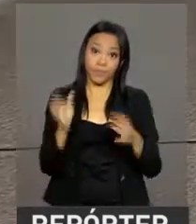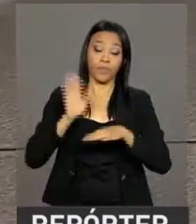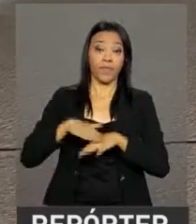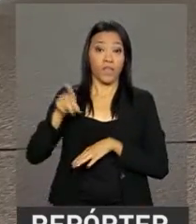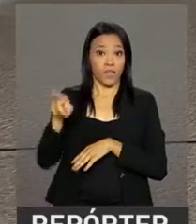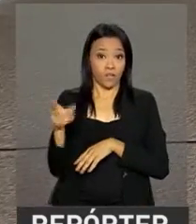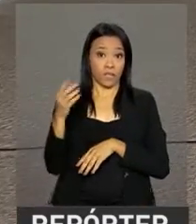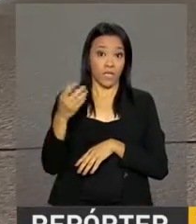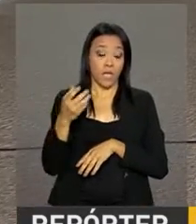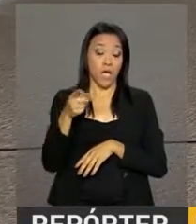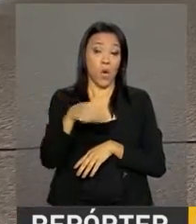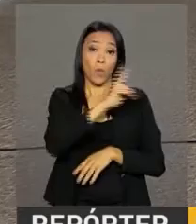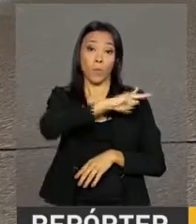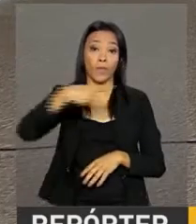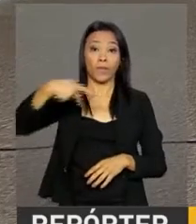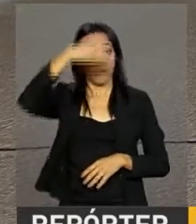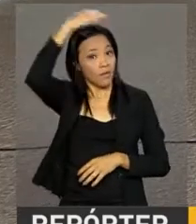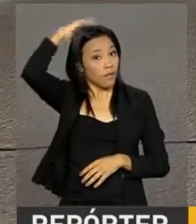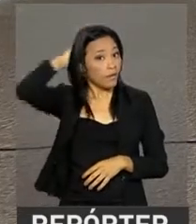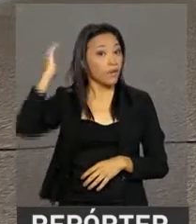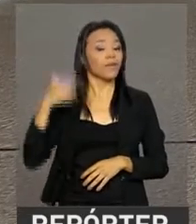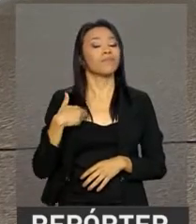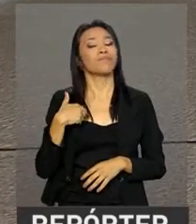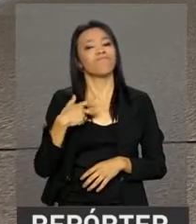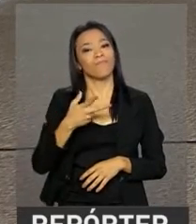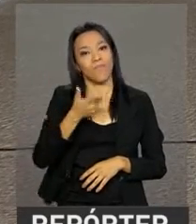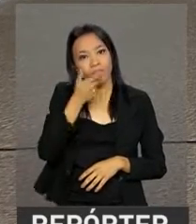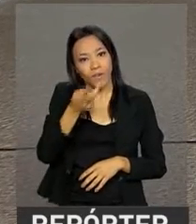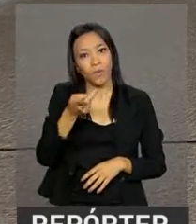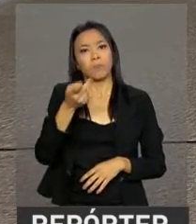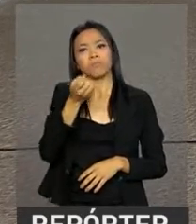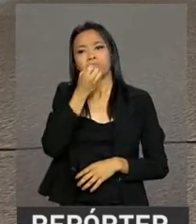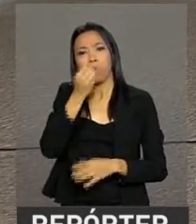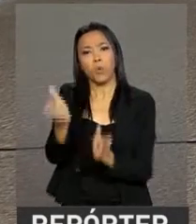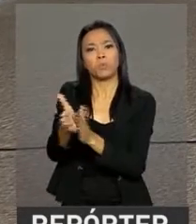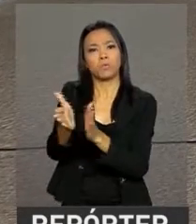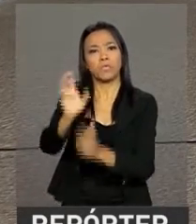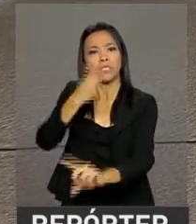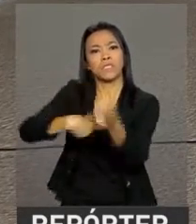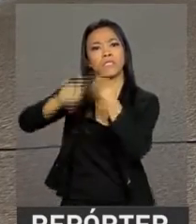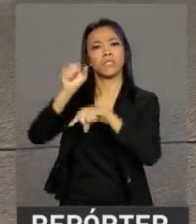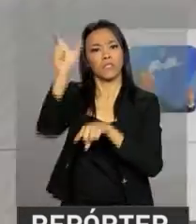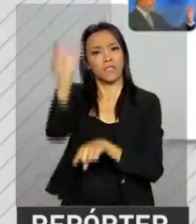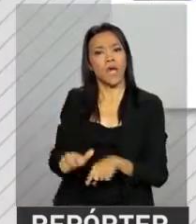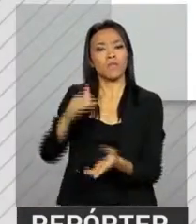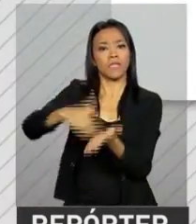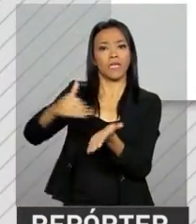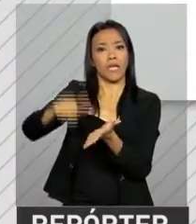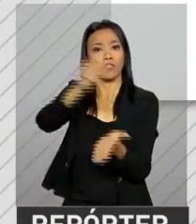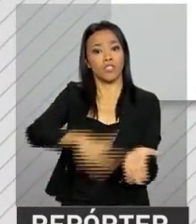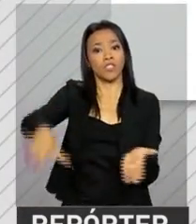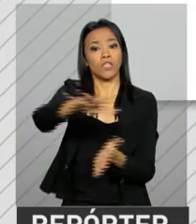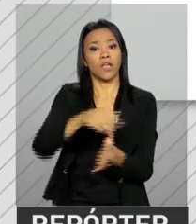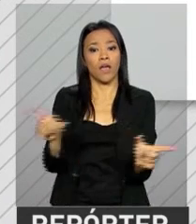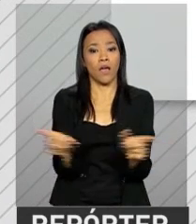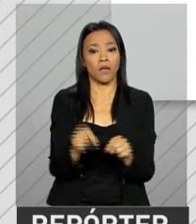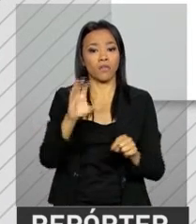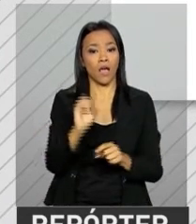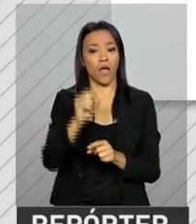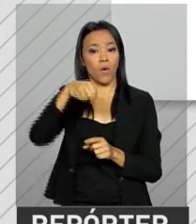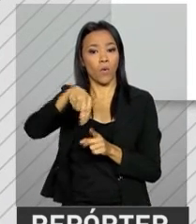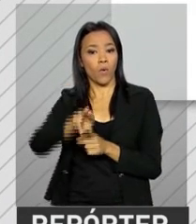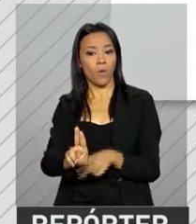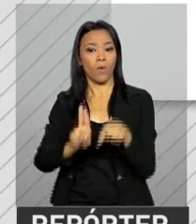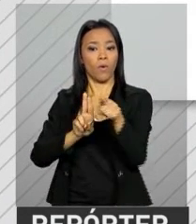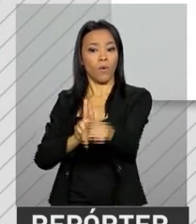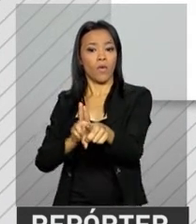conta no Twitter, o presidente Michel Temer desejou êxito ao novo secretário-geral da Organização das Nações Unidas, Antônio